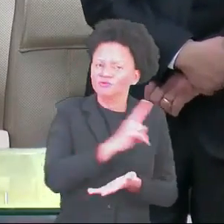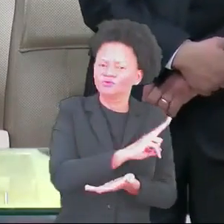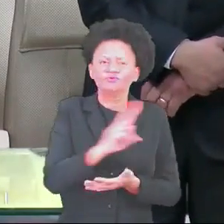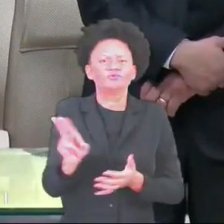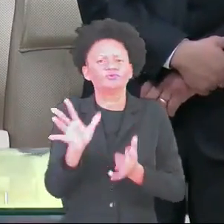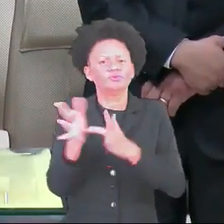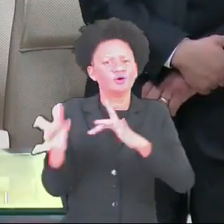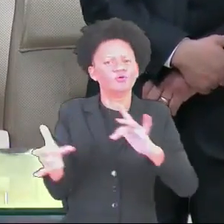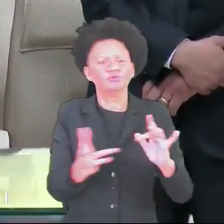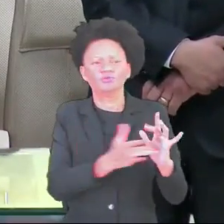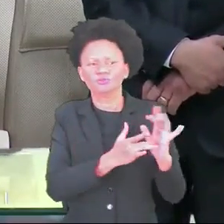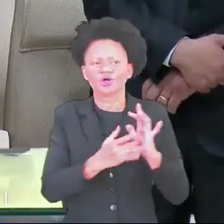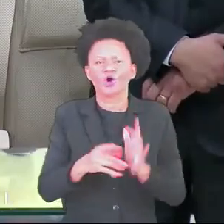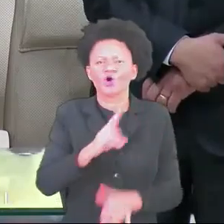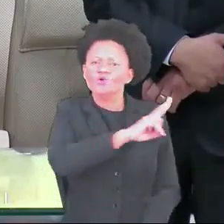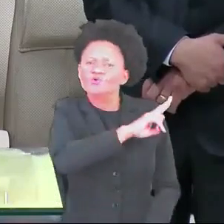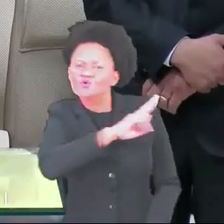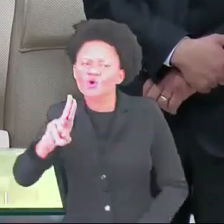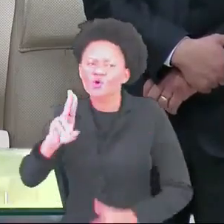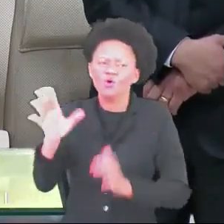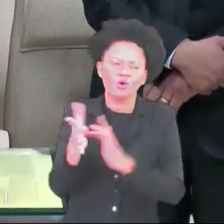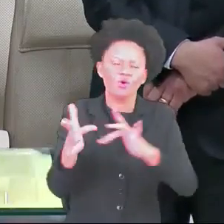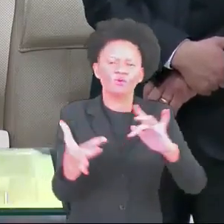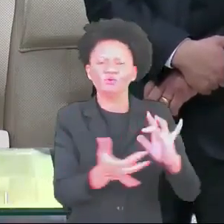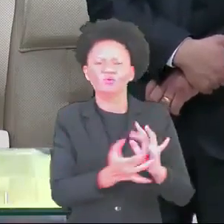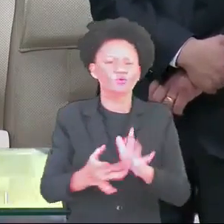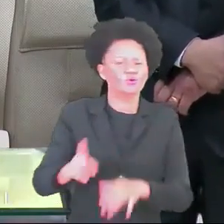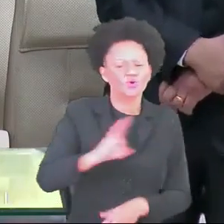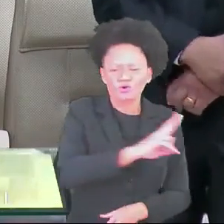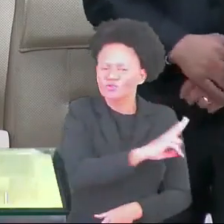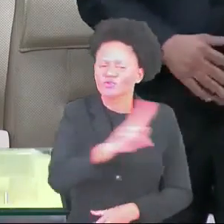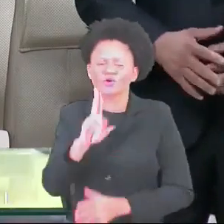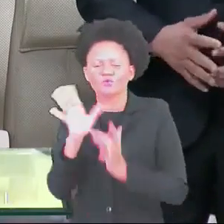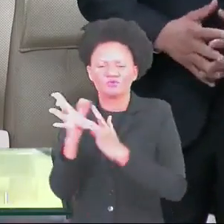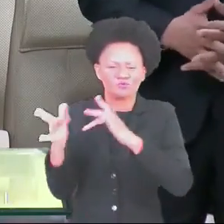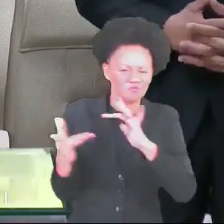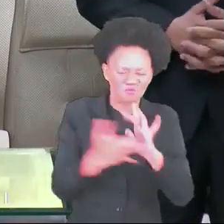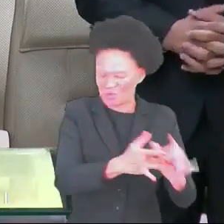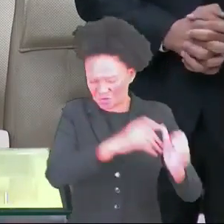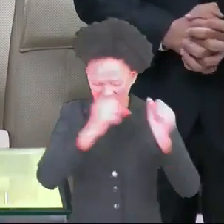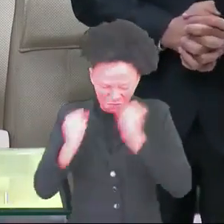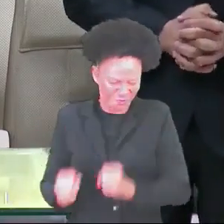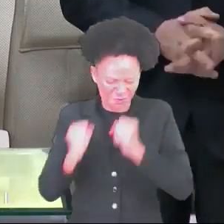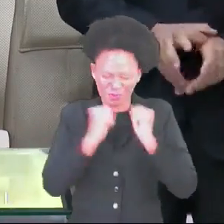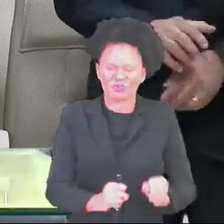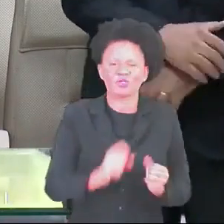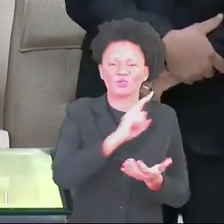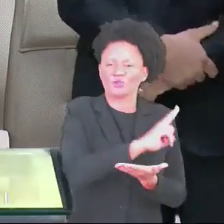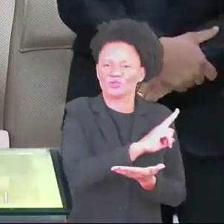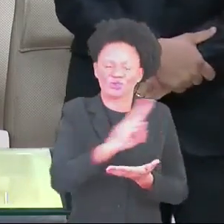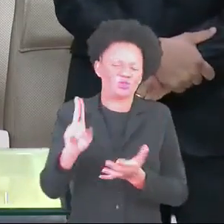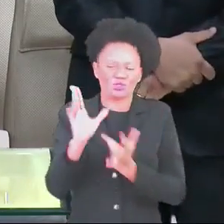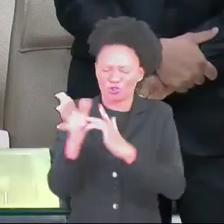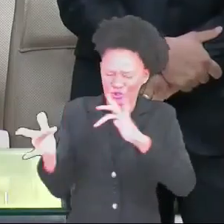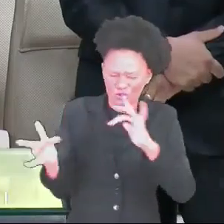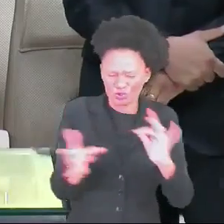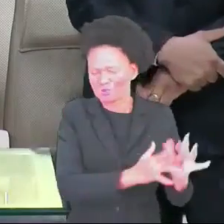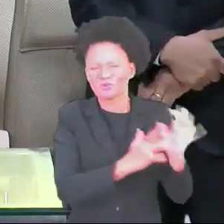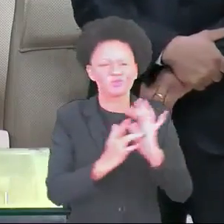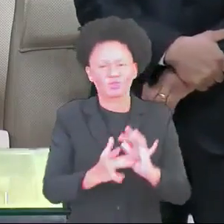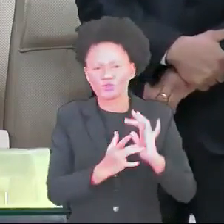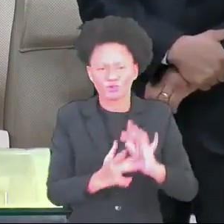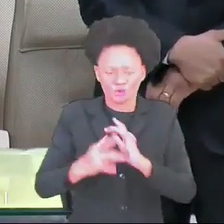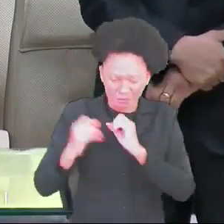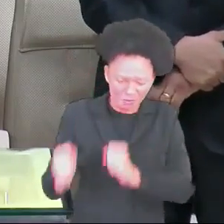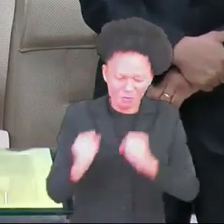de Jesus, no nome de Jesus, pela autoridade do nome de Jesus, pelo poder do nome